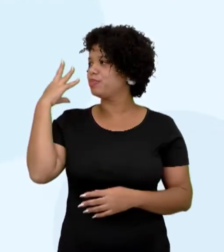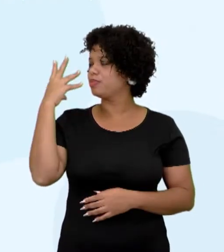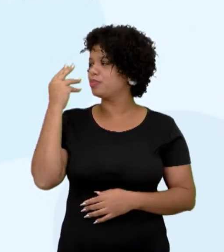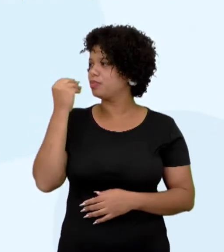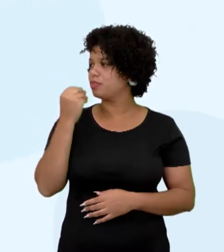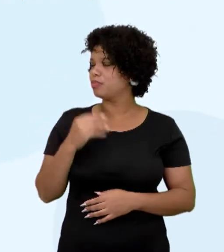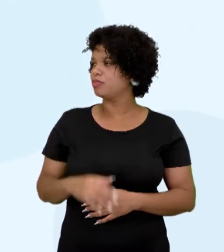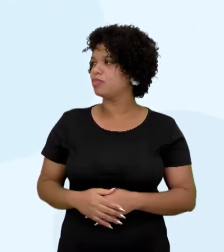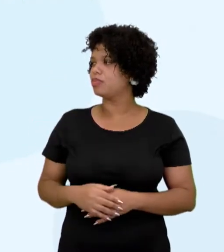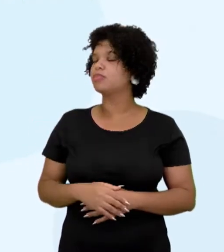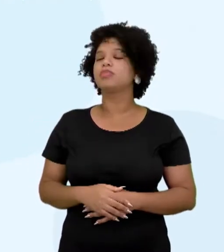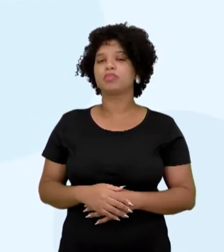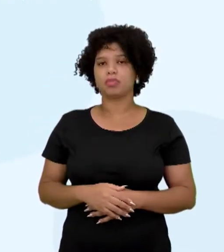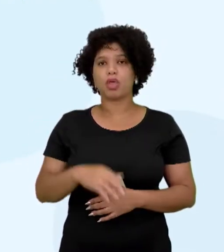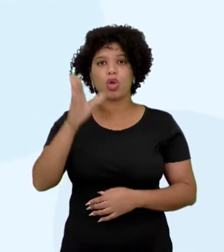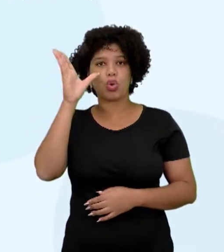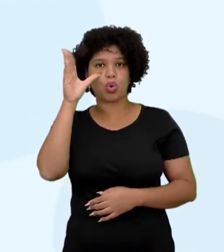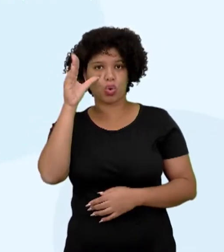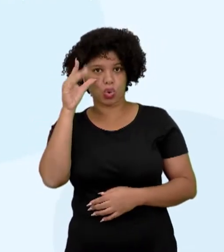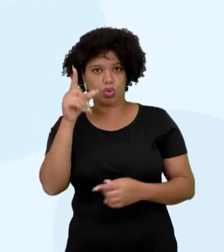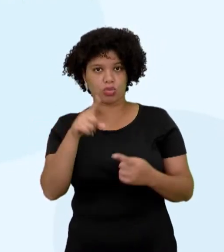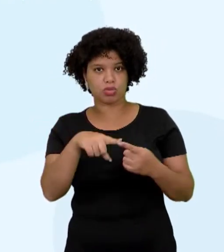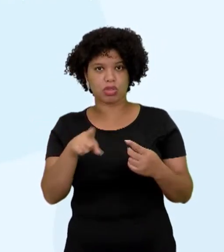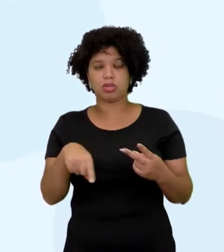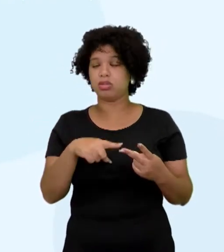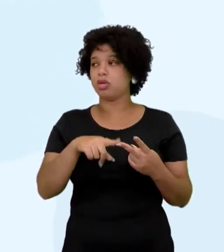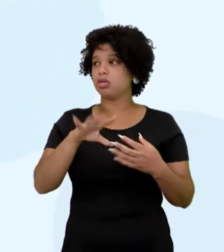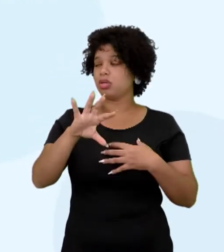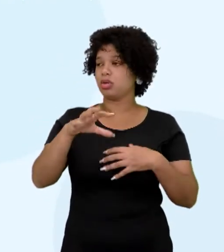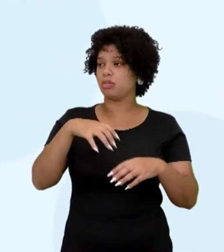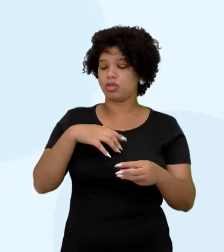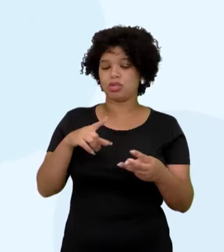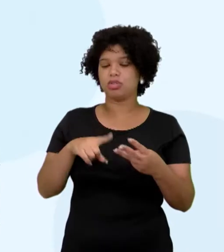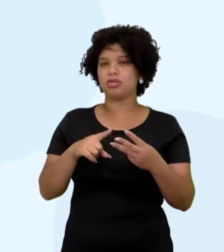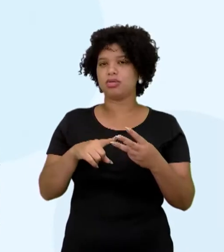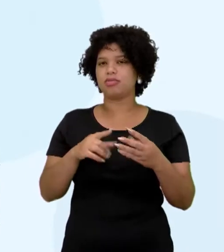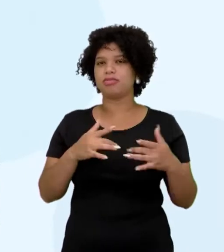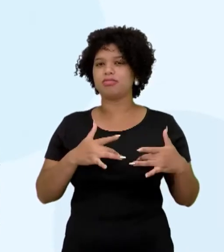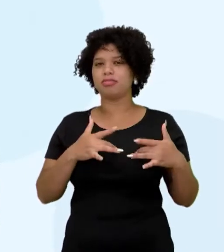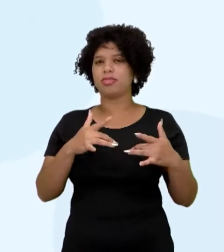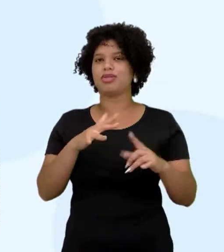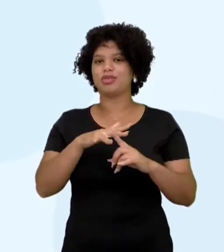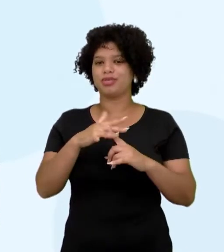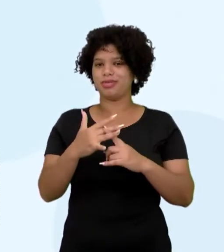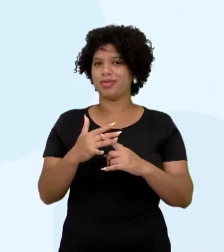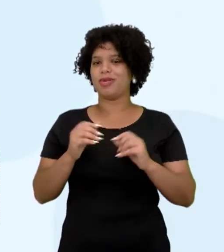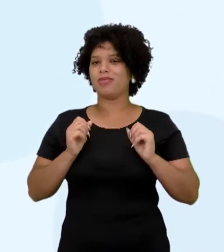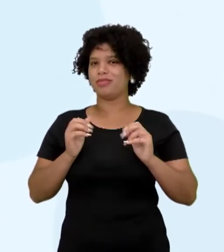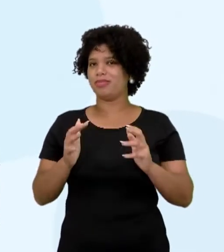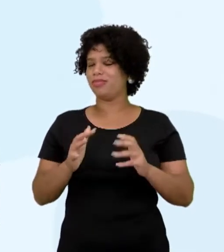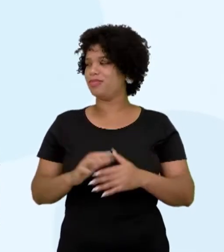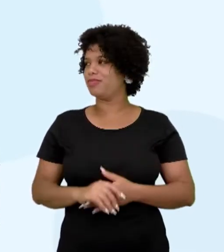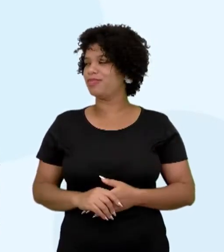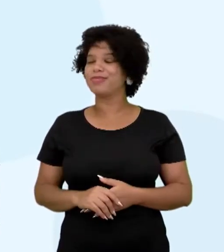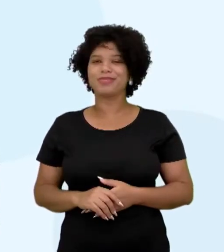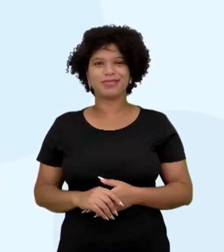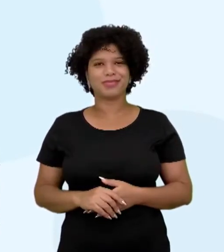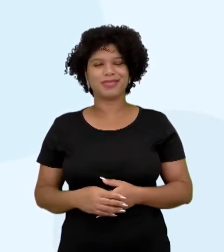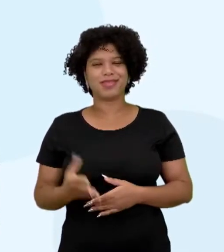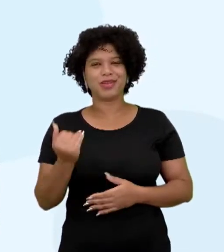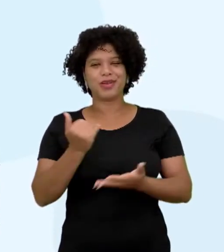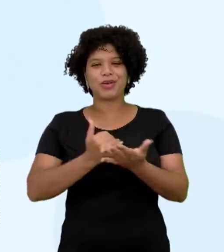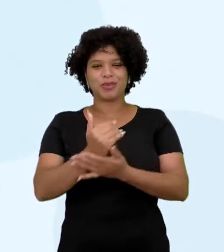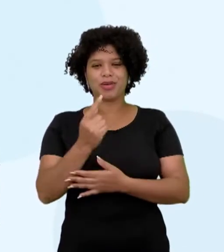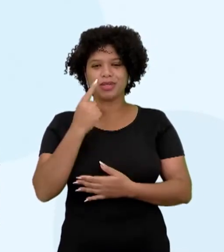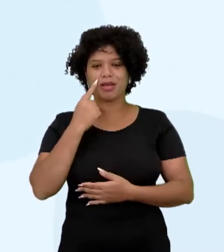aprender, empatia e iniciativa social. E para a gente começar, né, a gente